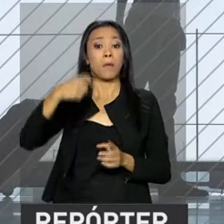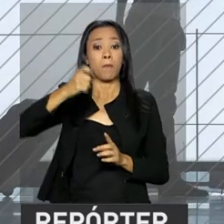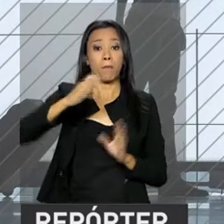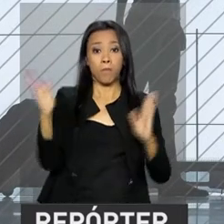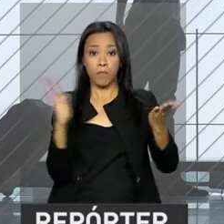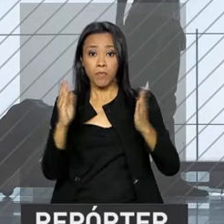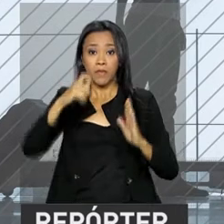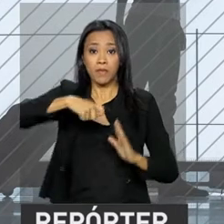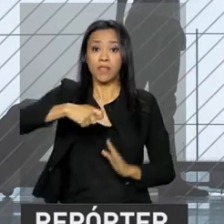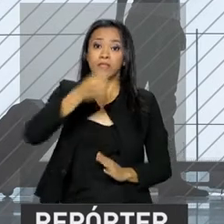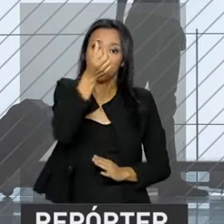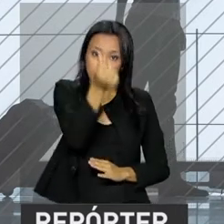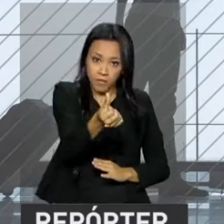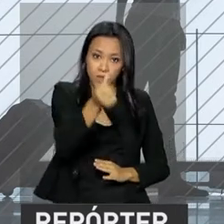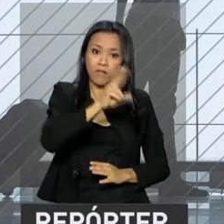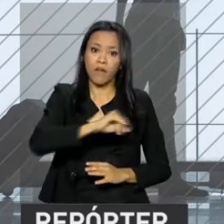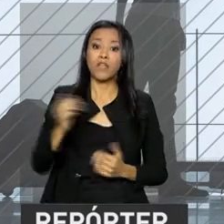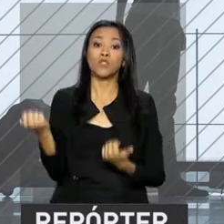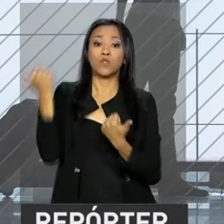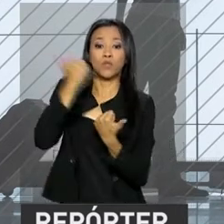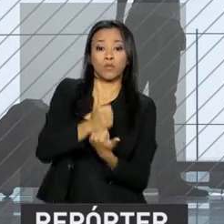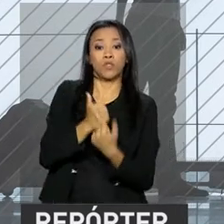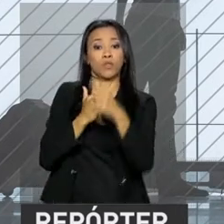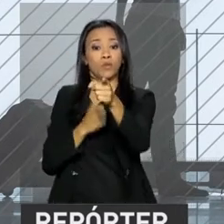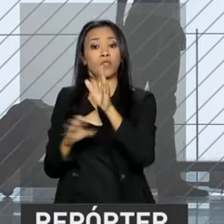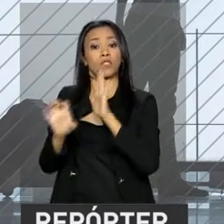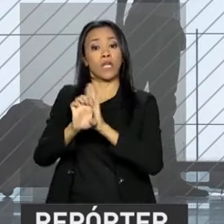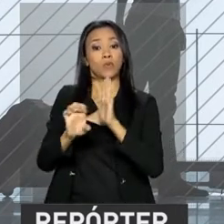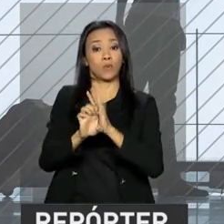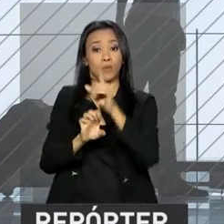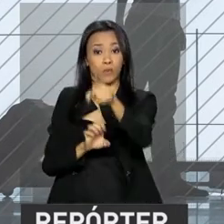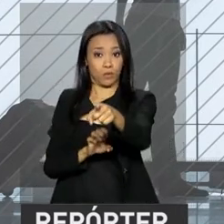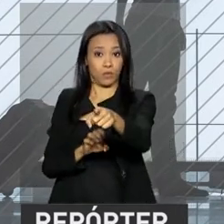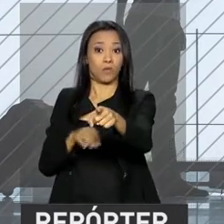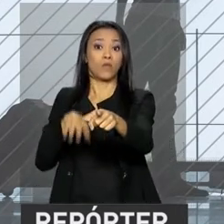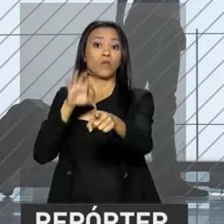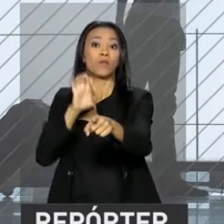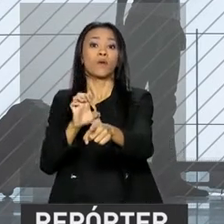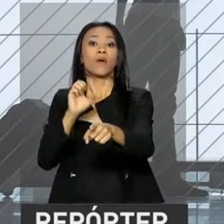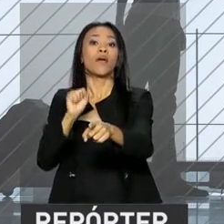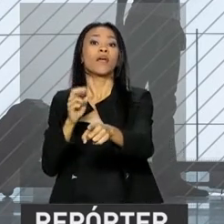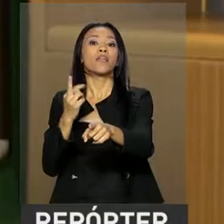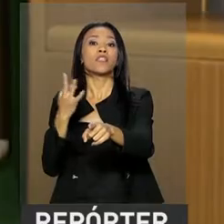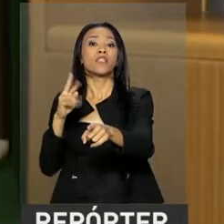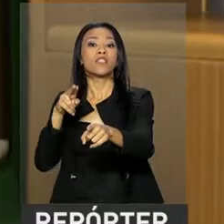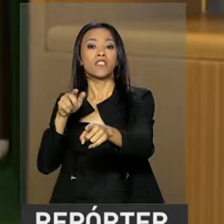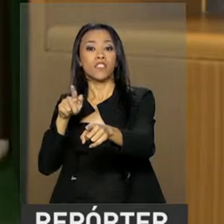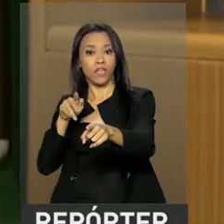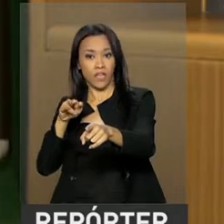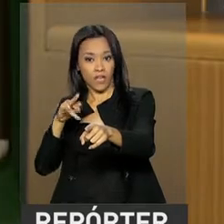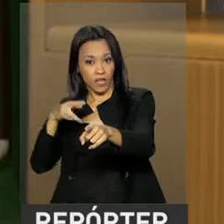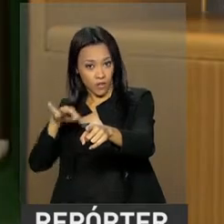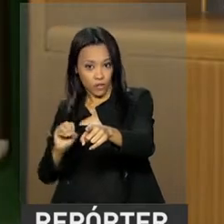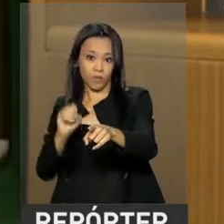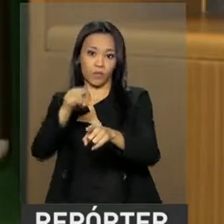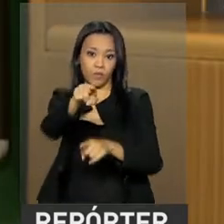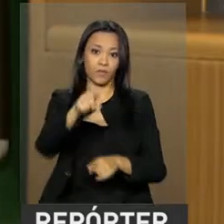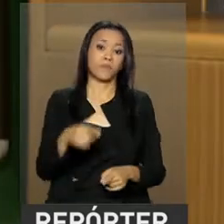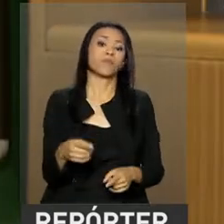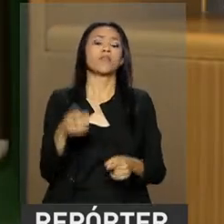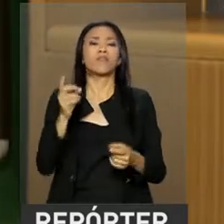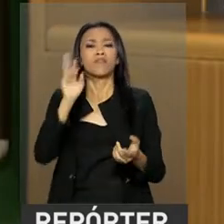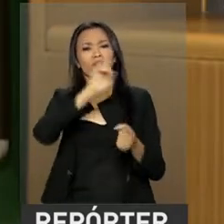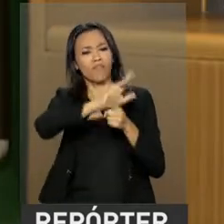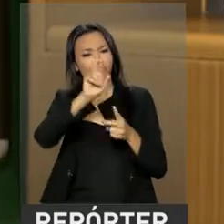e vai substituir o estatuto do estrangeiro que estava em vigor desde 1980 muitos pontos da